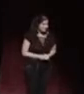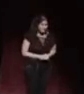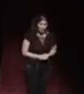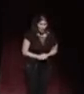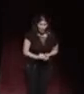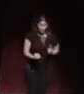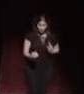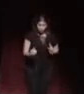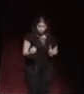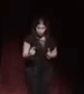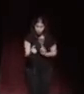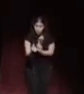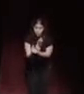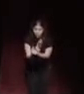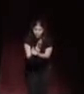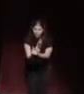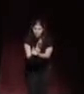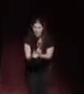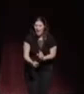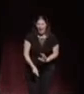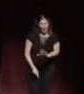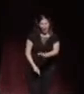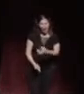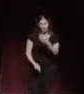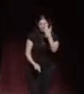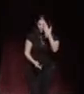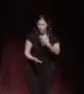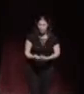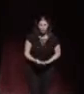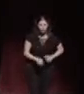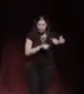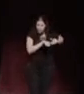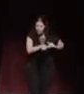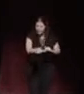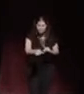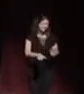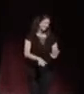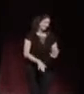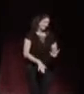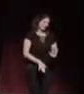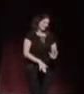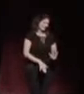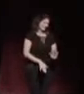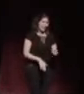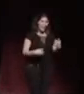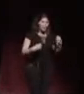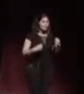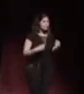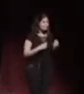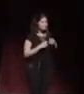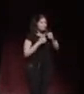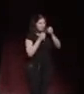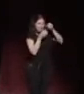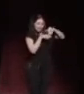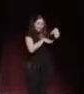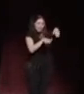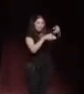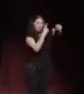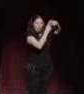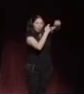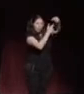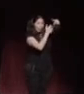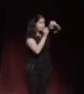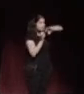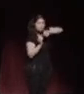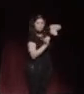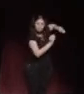criança, eu não falo sobre engarrafamento. Eu tenho que falar para ele que eu estou aí. E eu só posso dizer isso